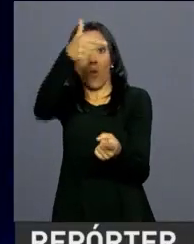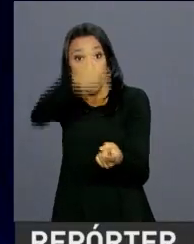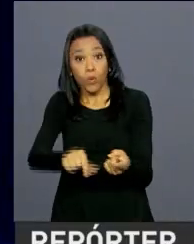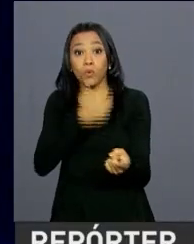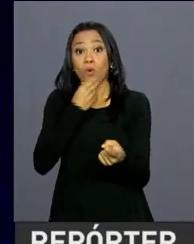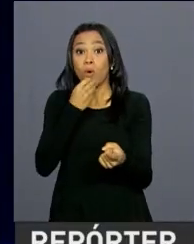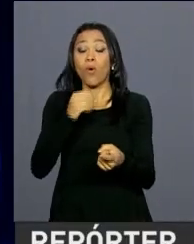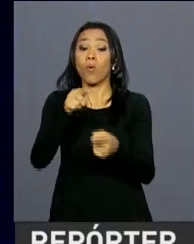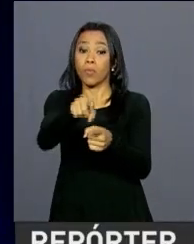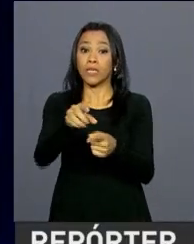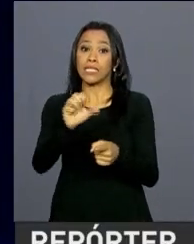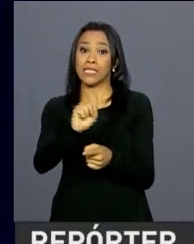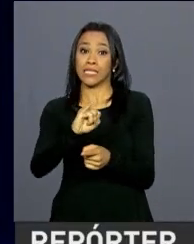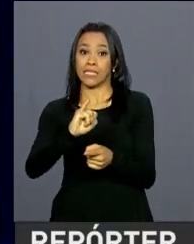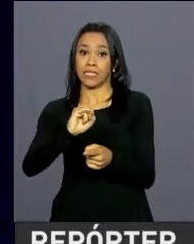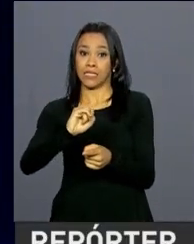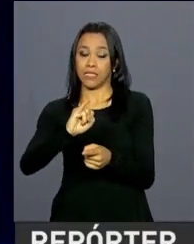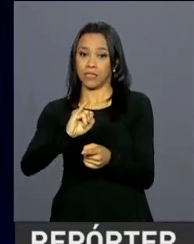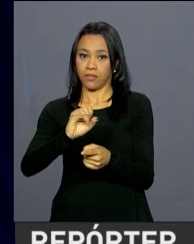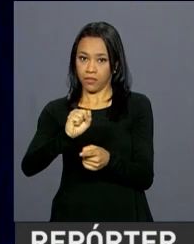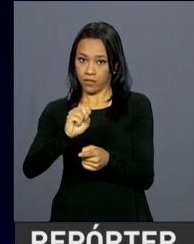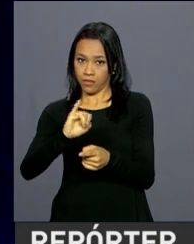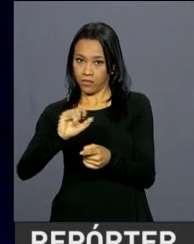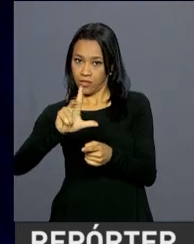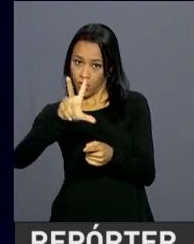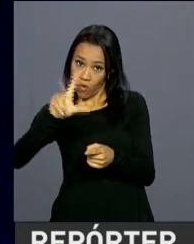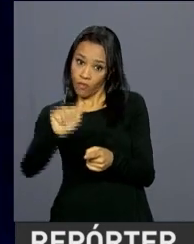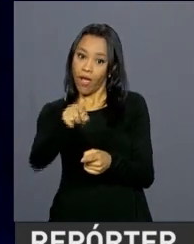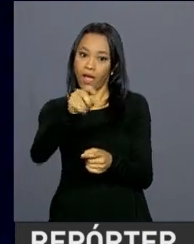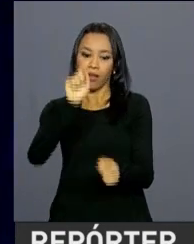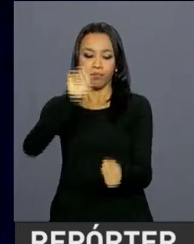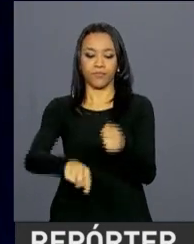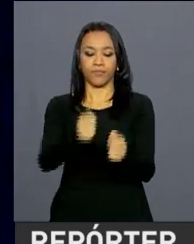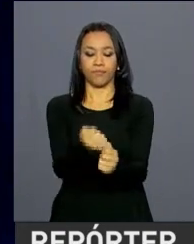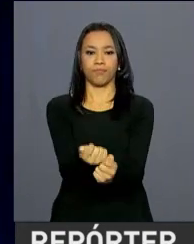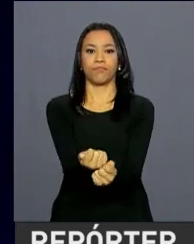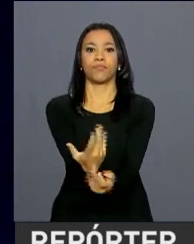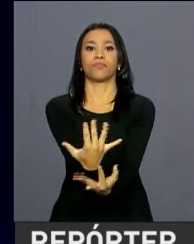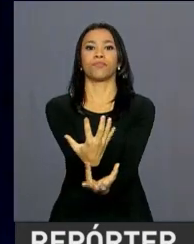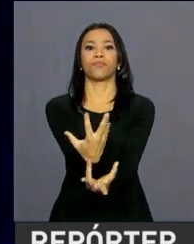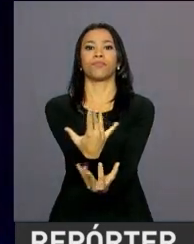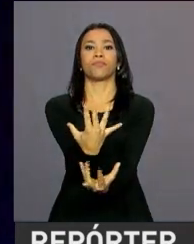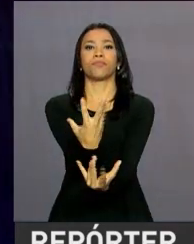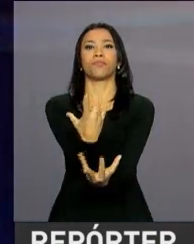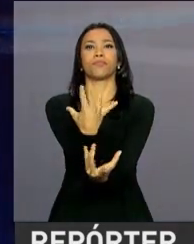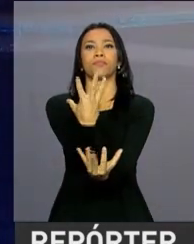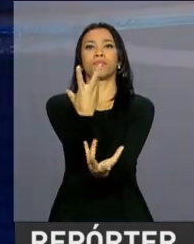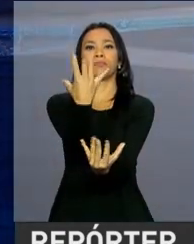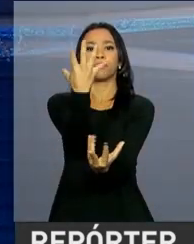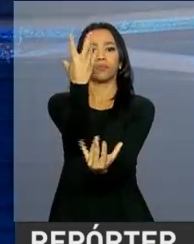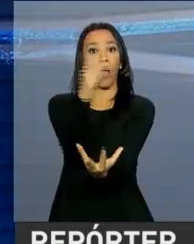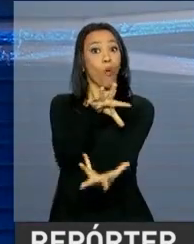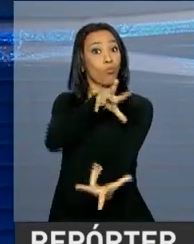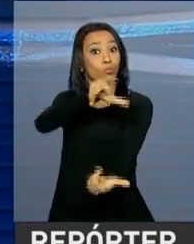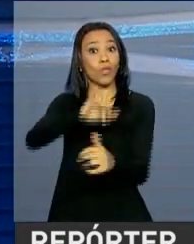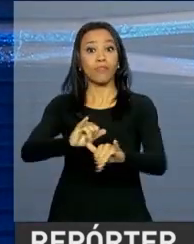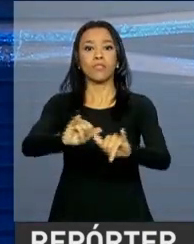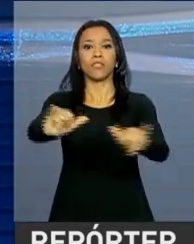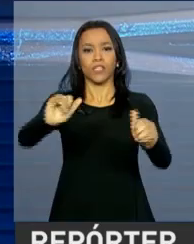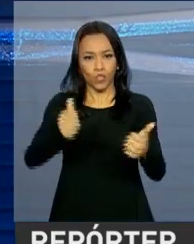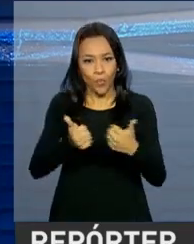Silva, dono de 13 medalhas paralímpicas, foi acesa a pira que anunciou ao mundo o início dos Jogos Paralímpicos.